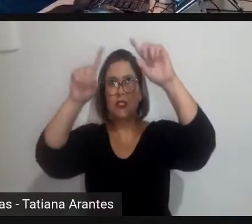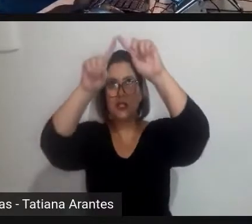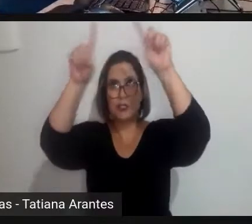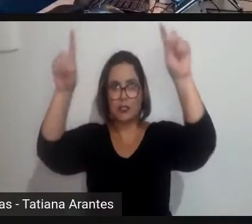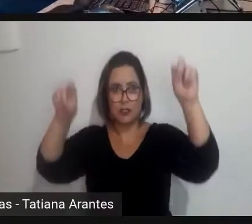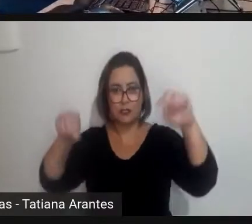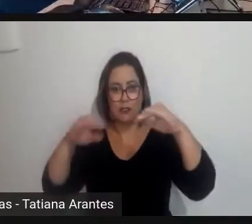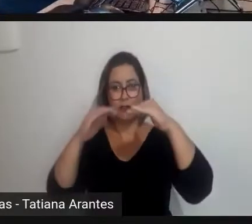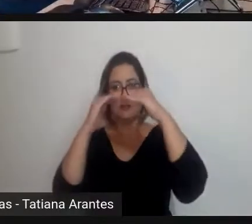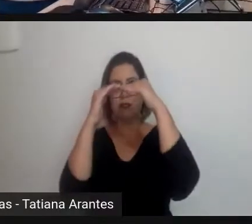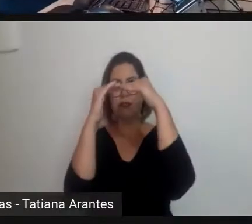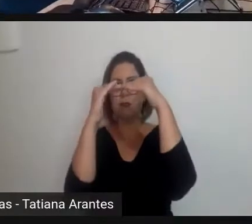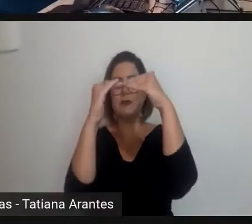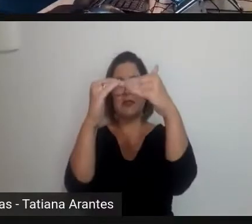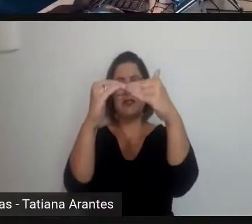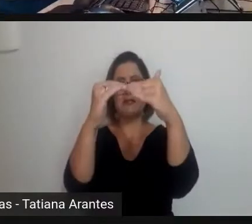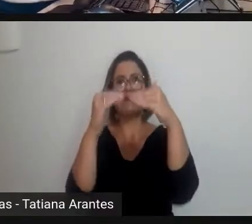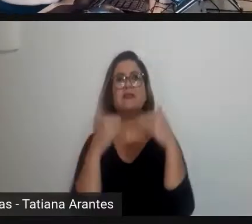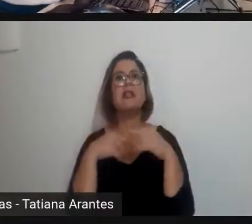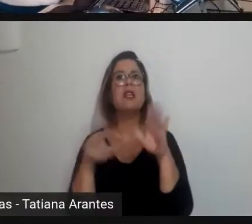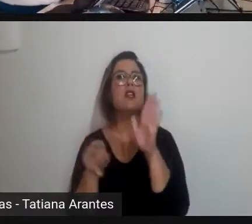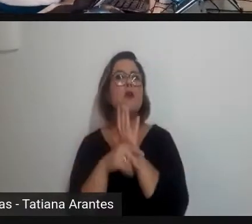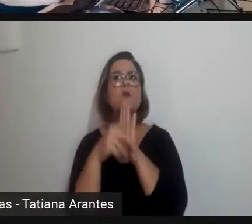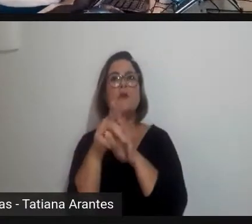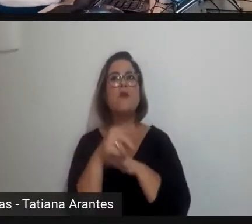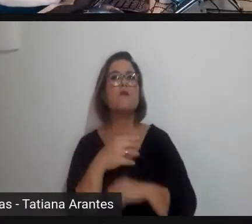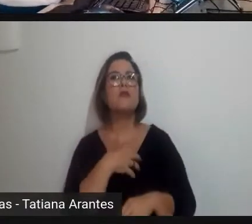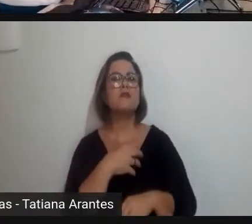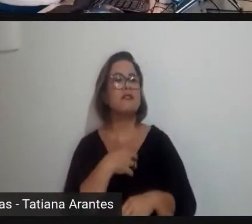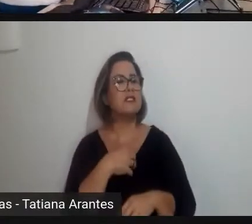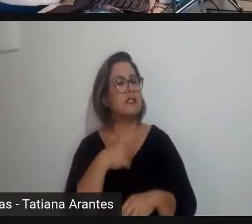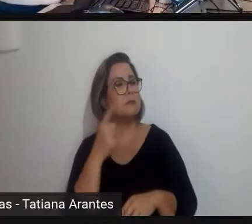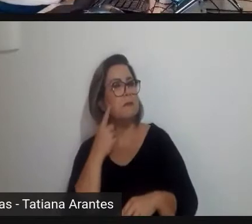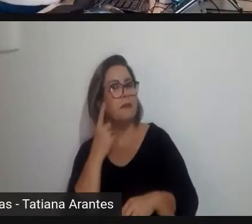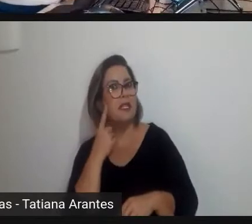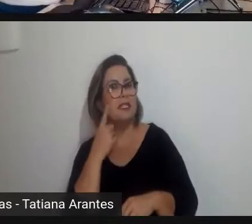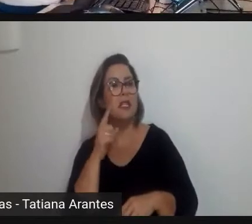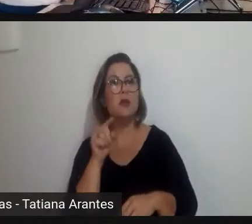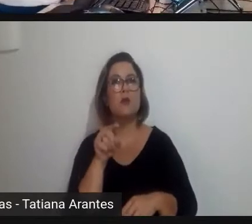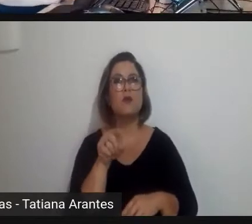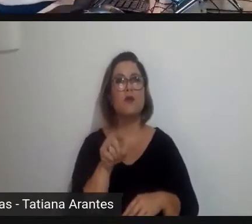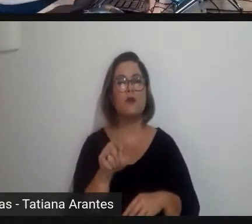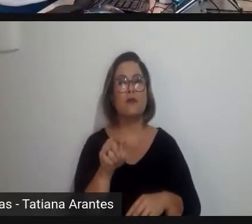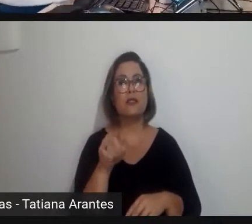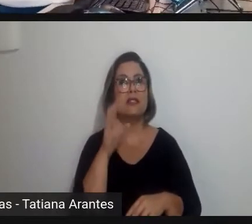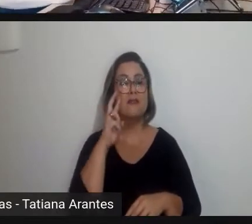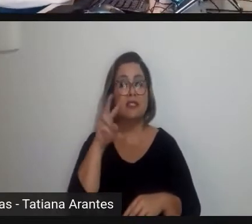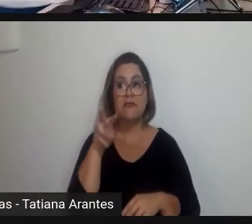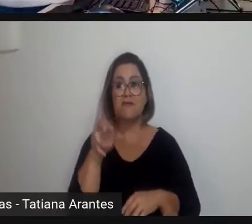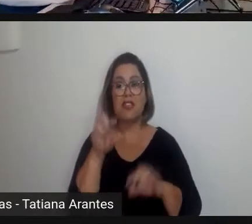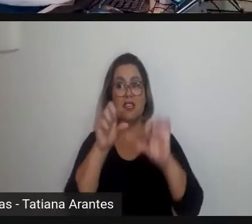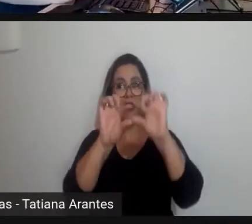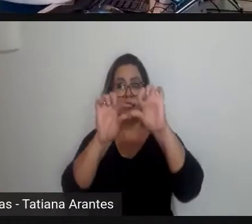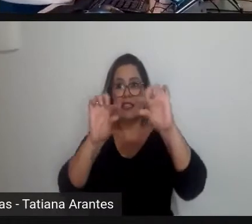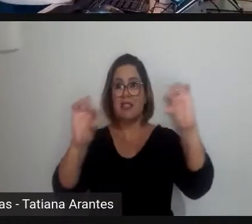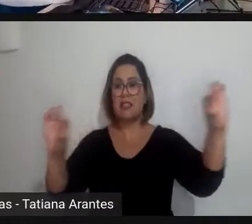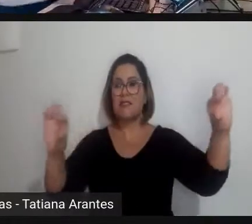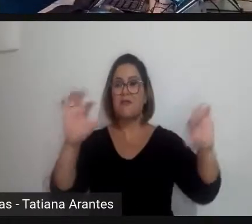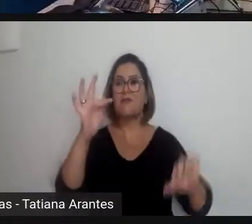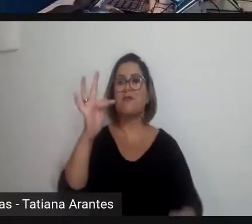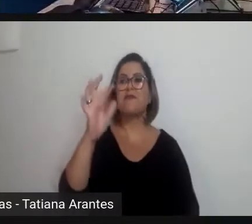outros programas, esse vocês têm como parâmetro a barra de ferramentas. E